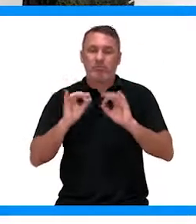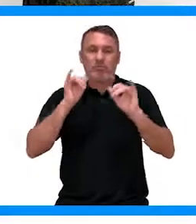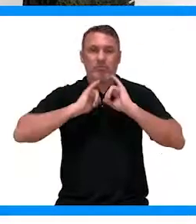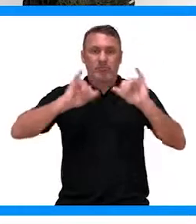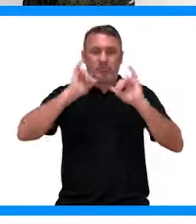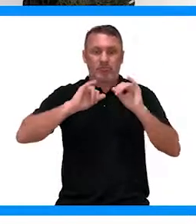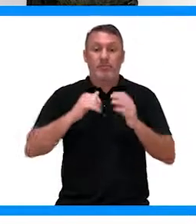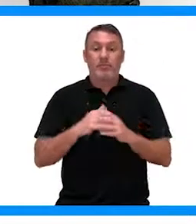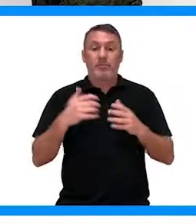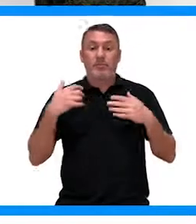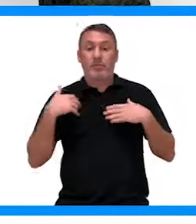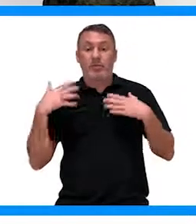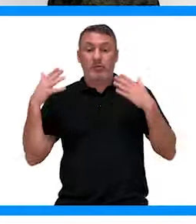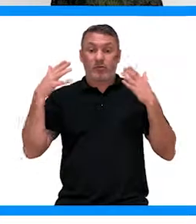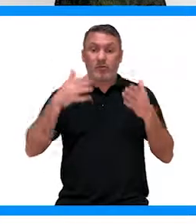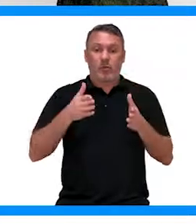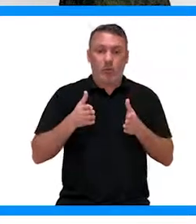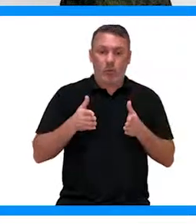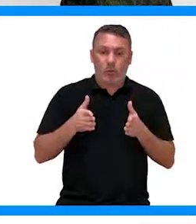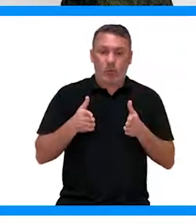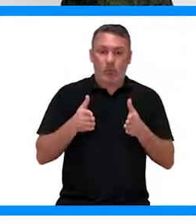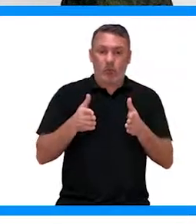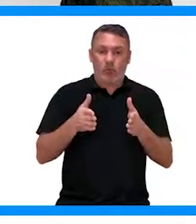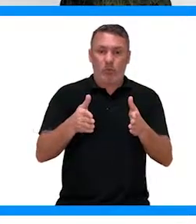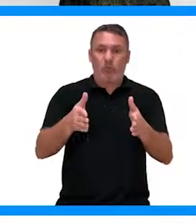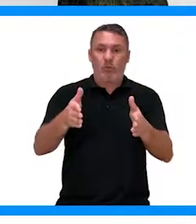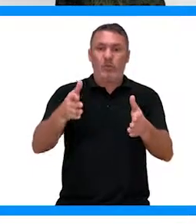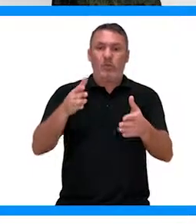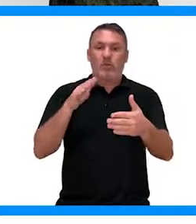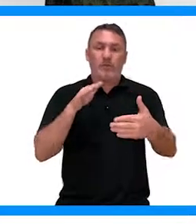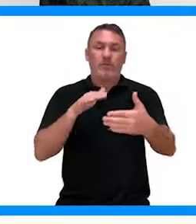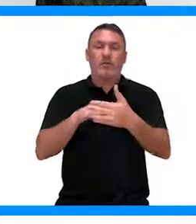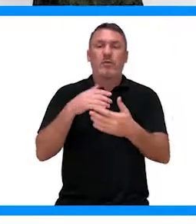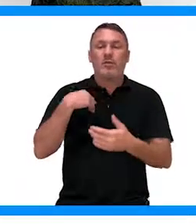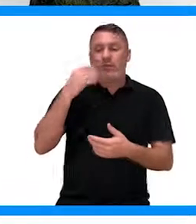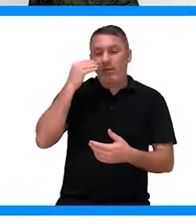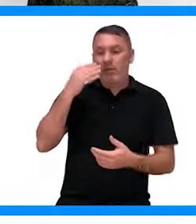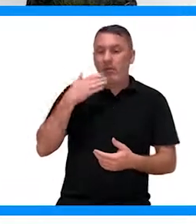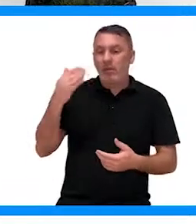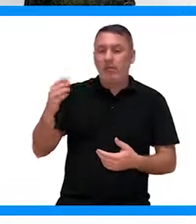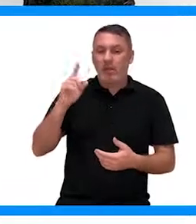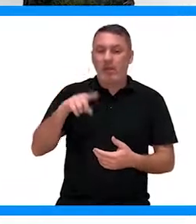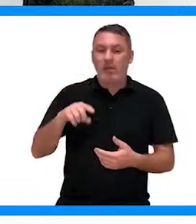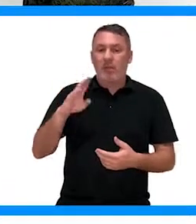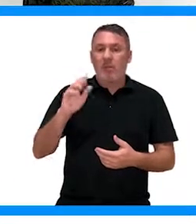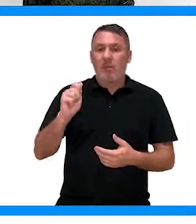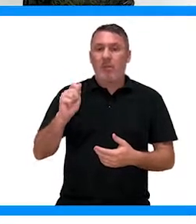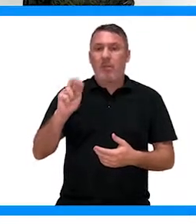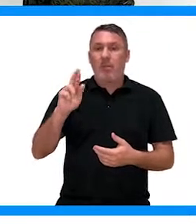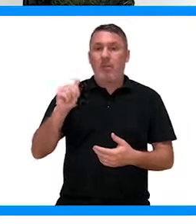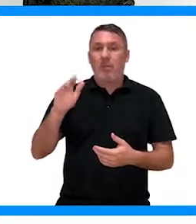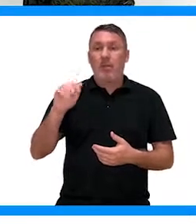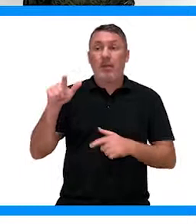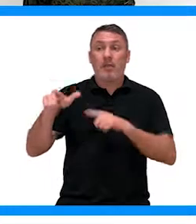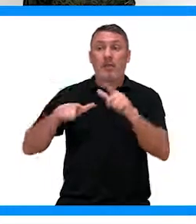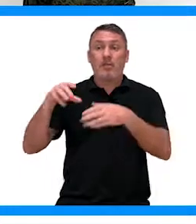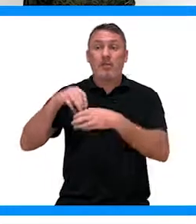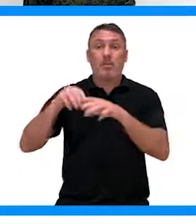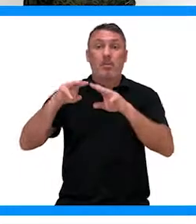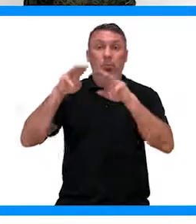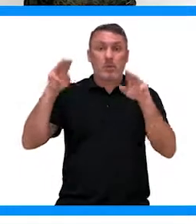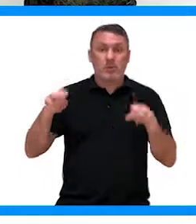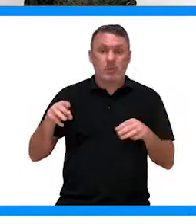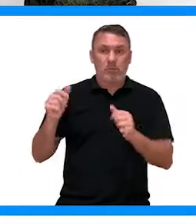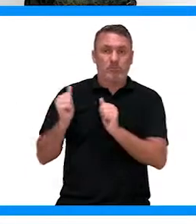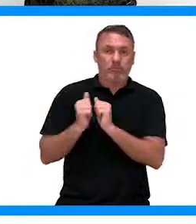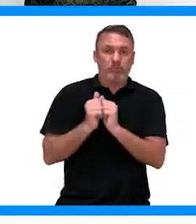matéria. Quando chegamos ao primeiro corredor, o eixo da continuidade, Tentei pedir algo à Bárbara, funcionária do